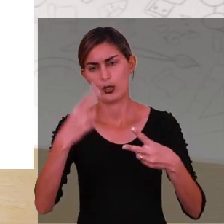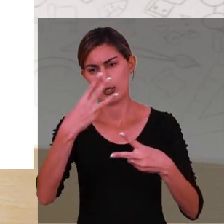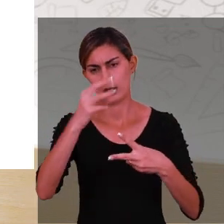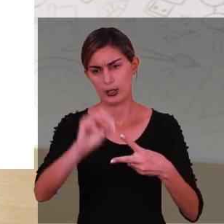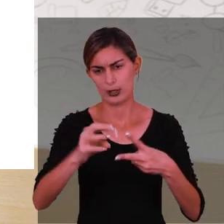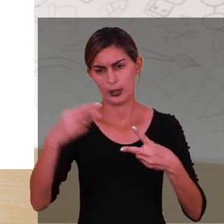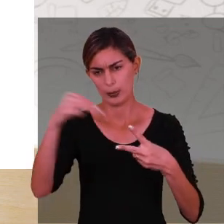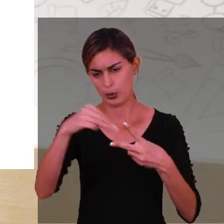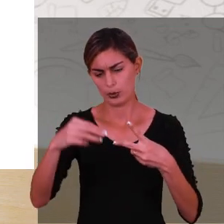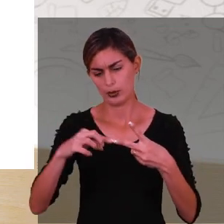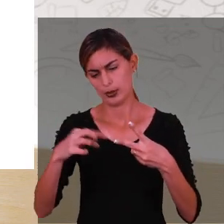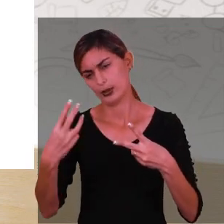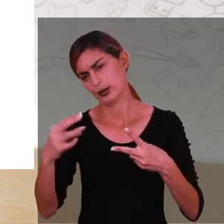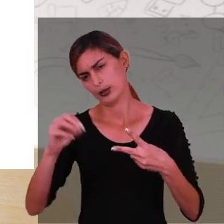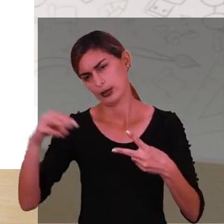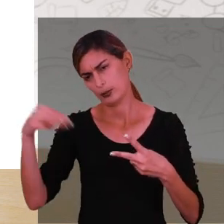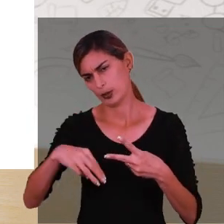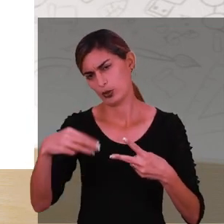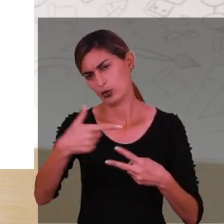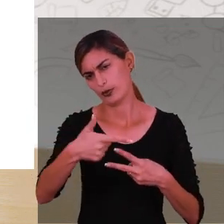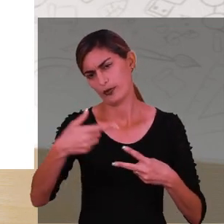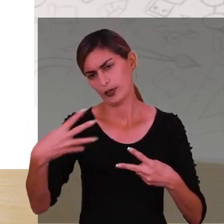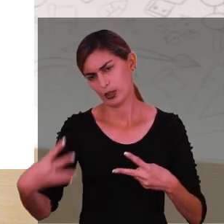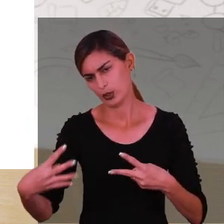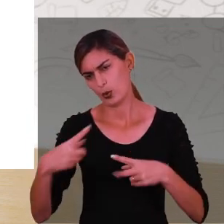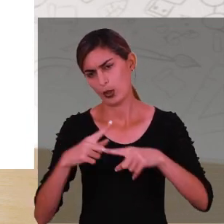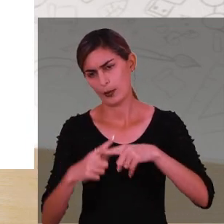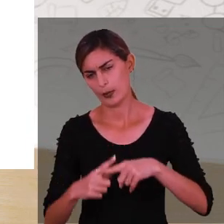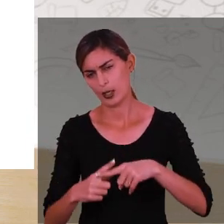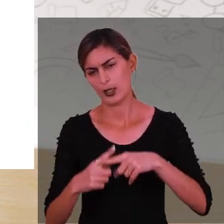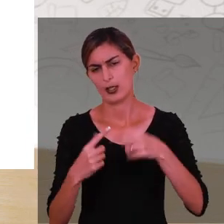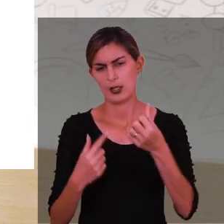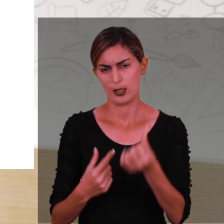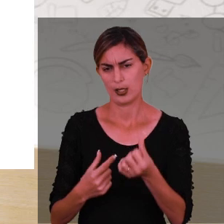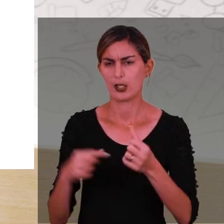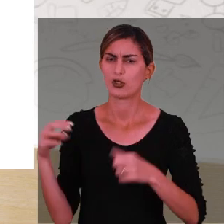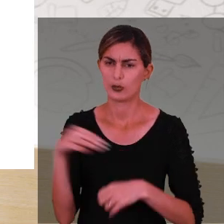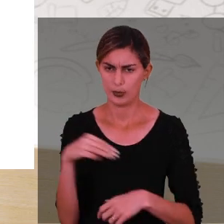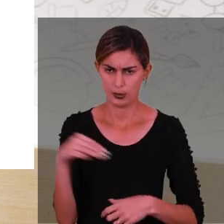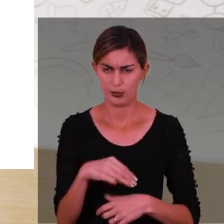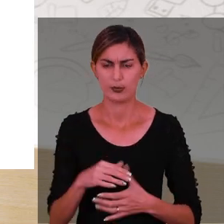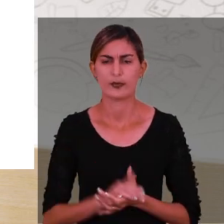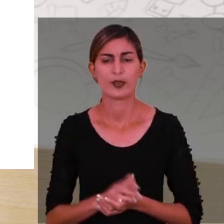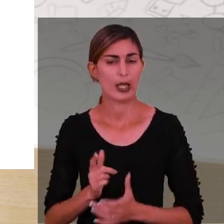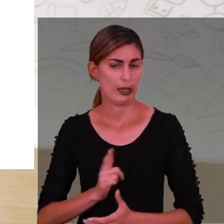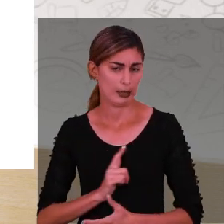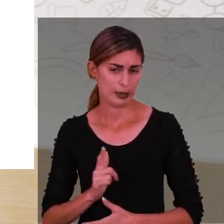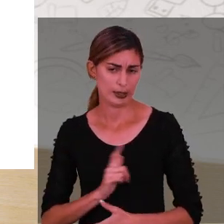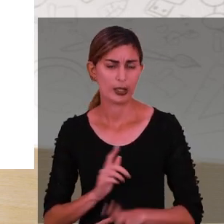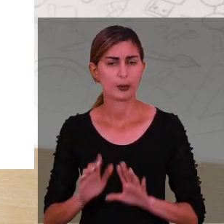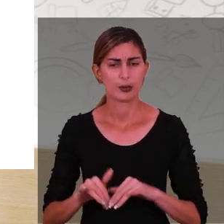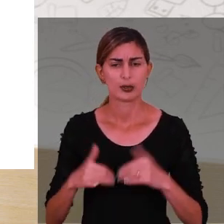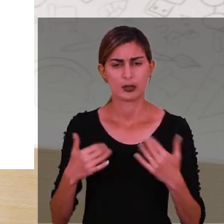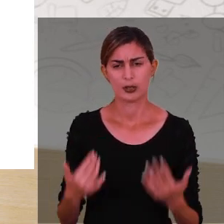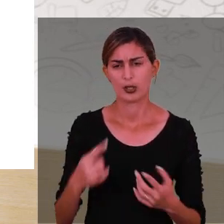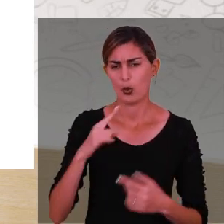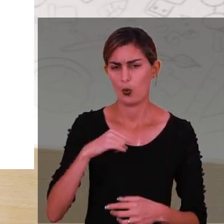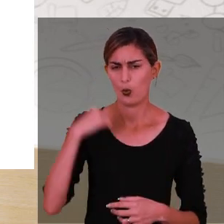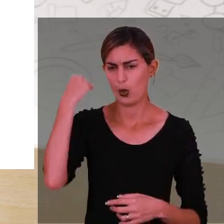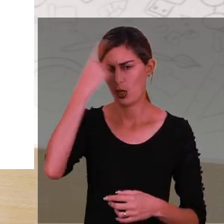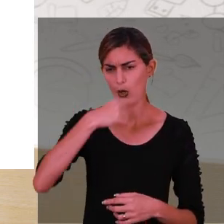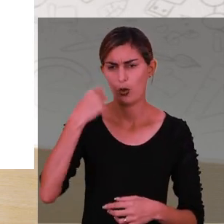ciclos de 30 minutos, que é 24 mais os 6 minutos. Temos, então, em